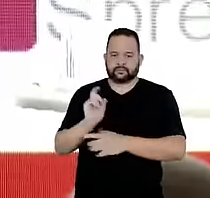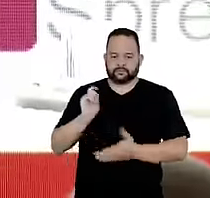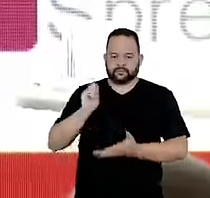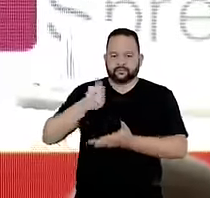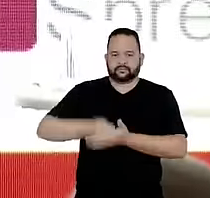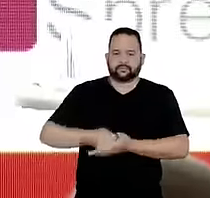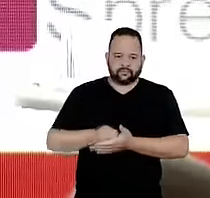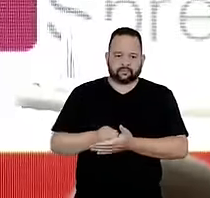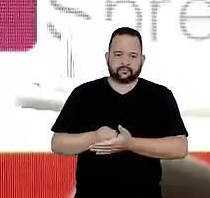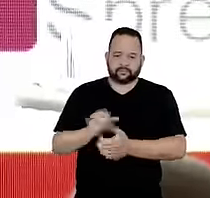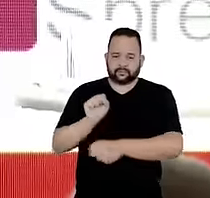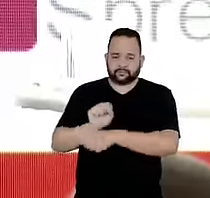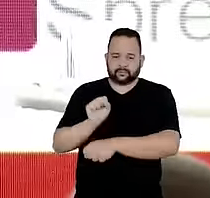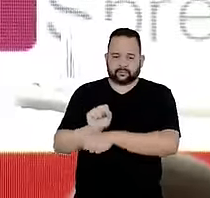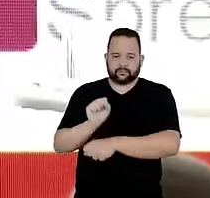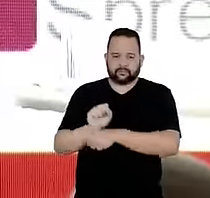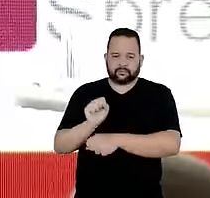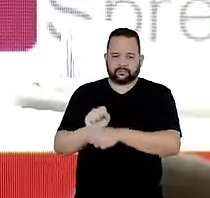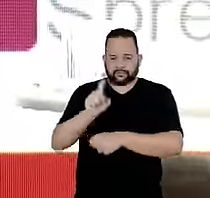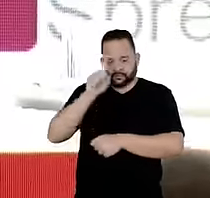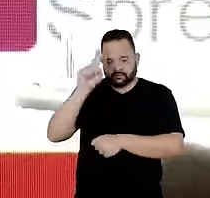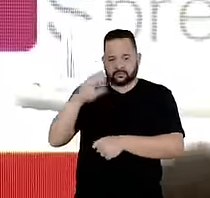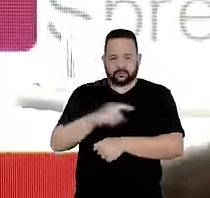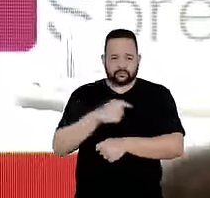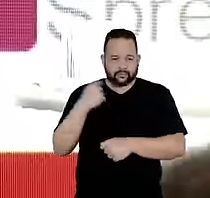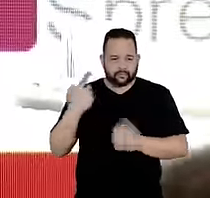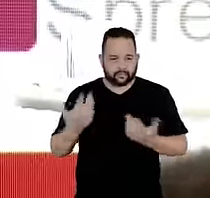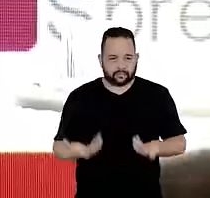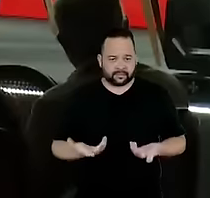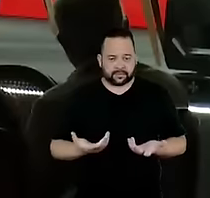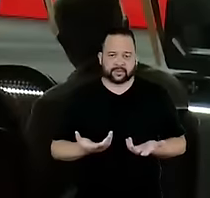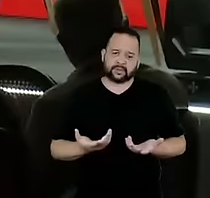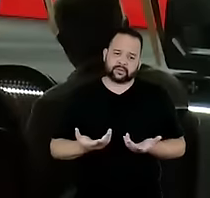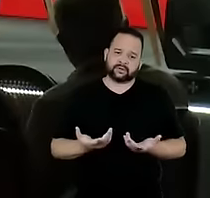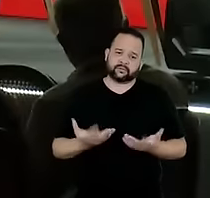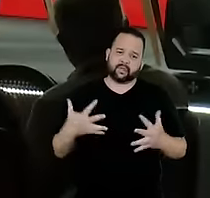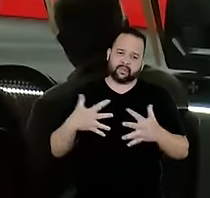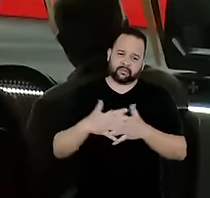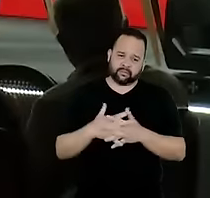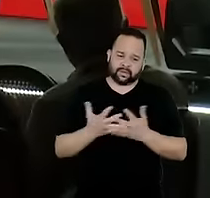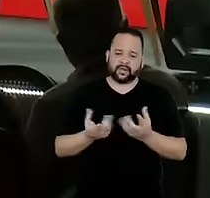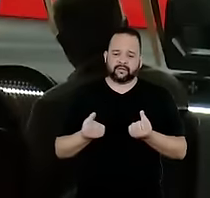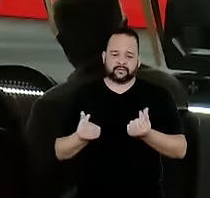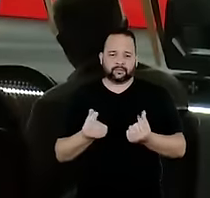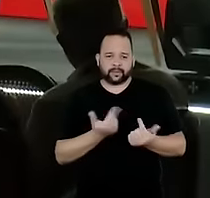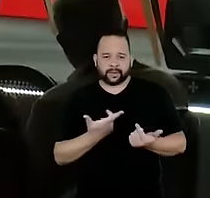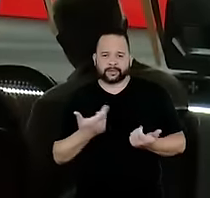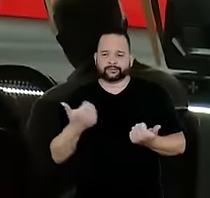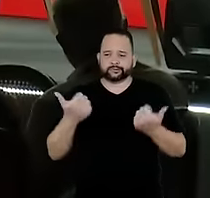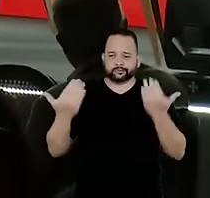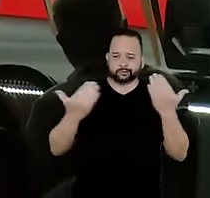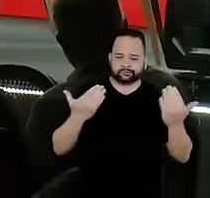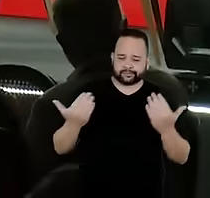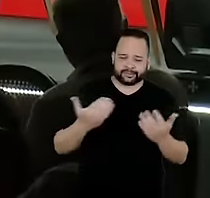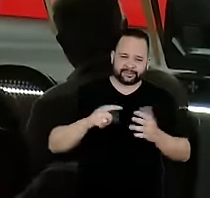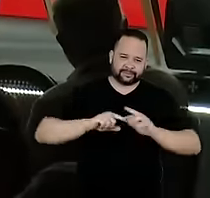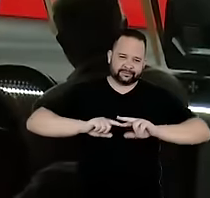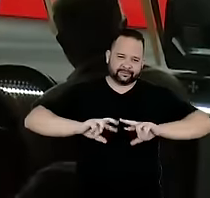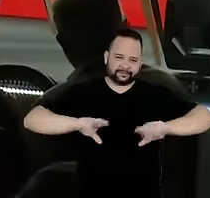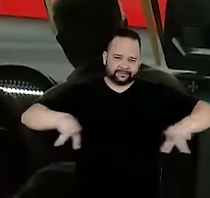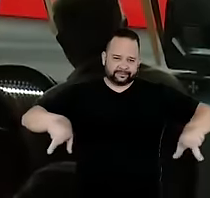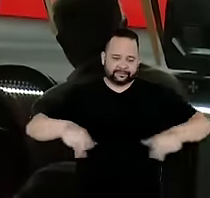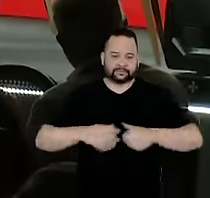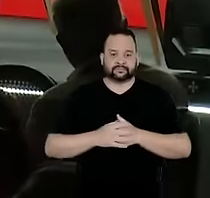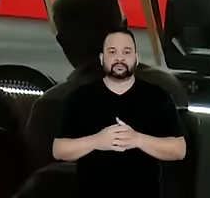grande verdade isso prejudicava claro a precificação desses papéis no mercado secundário que a gente sabia eh e tudo mais eu acho que hoje a gente